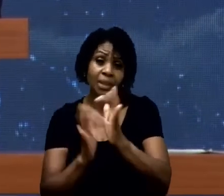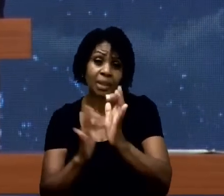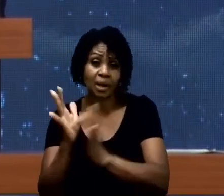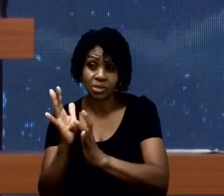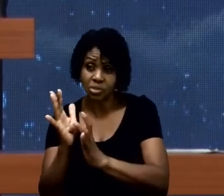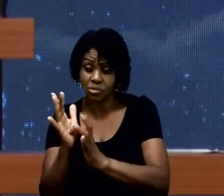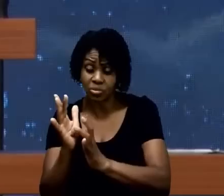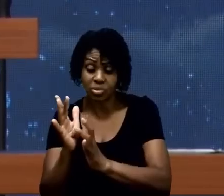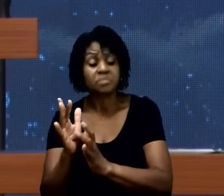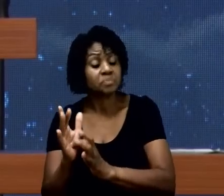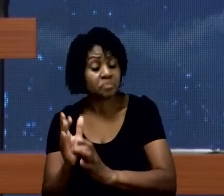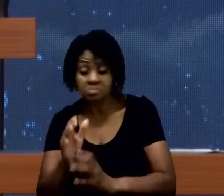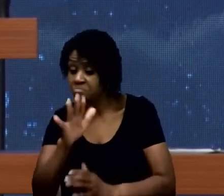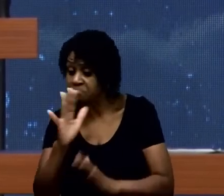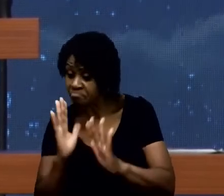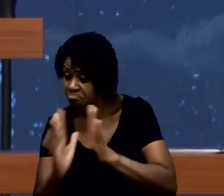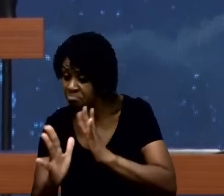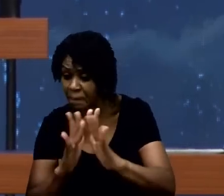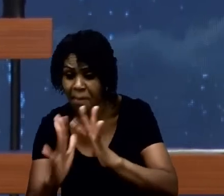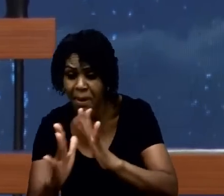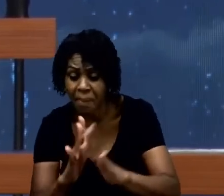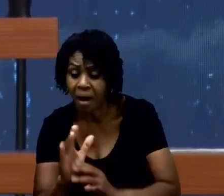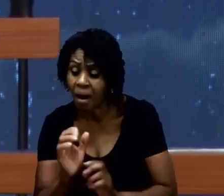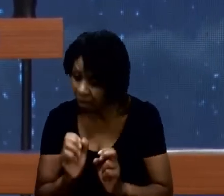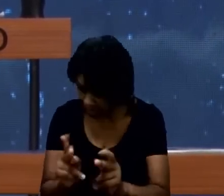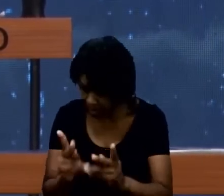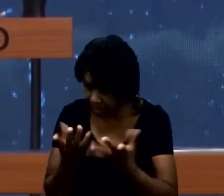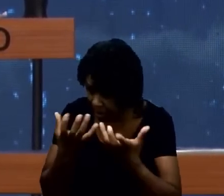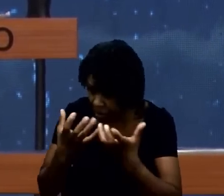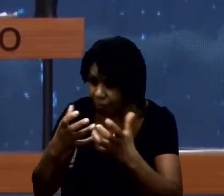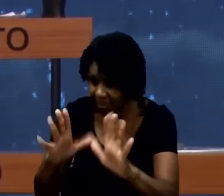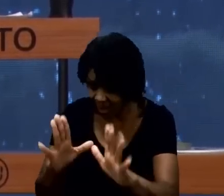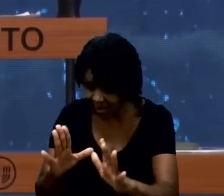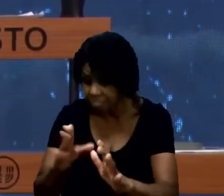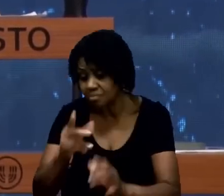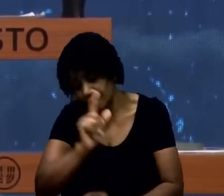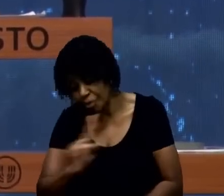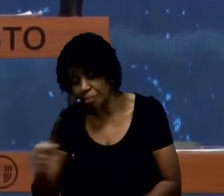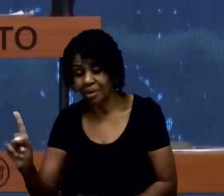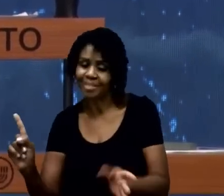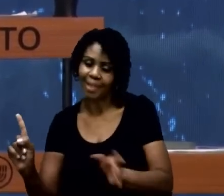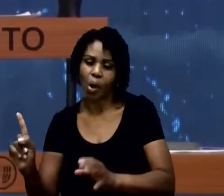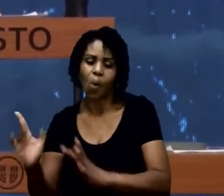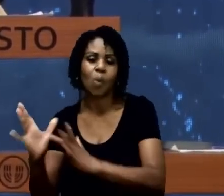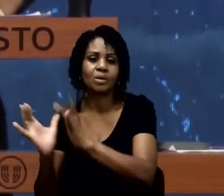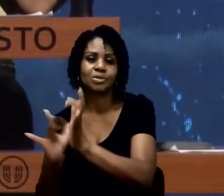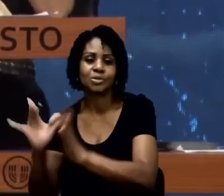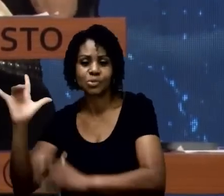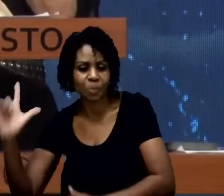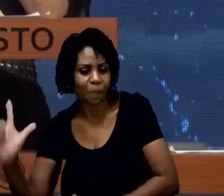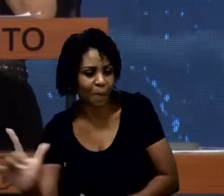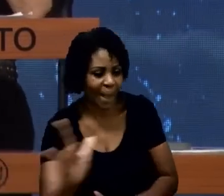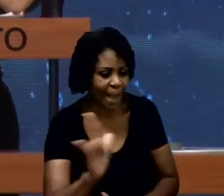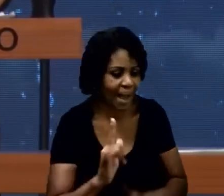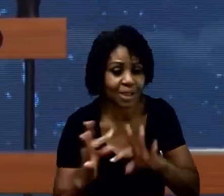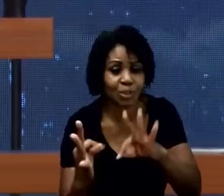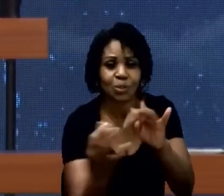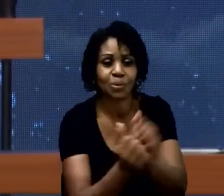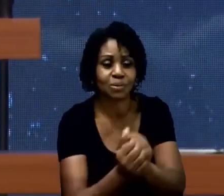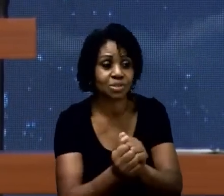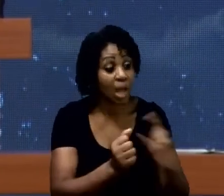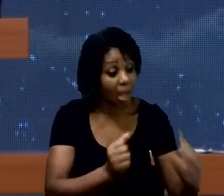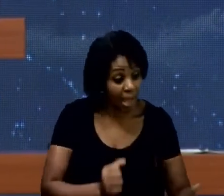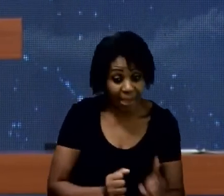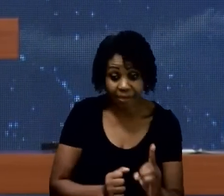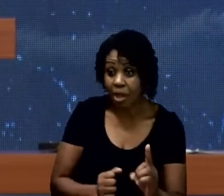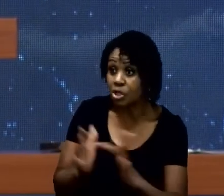Tudo bem? Não me querem? Estou indo embora. Mas você acha. Jesus ele amava aquelas pessoas. Aí o gadareno falou. Jesus, Jesus.